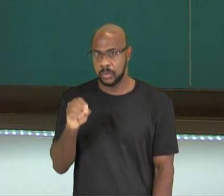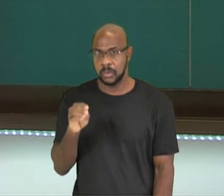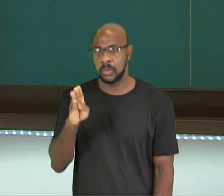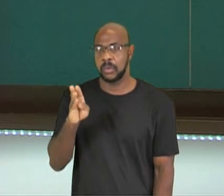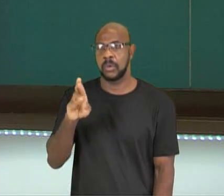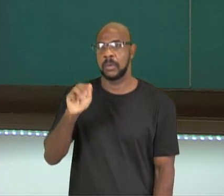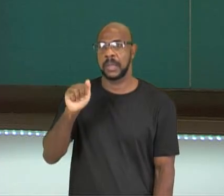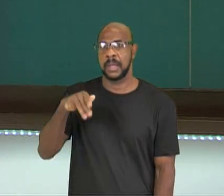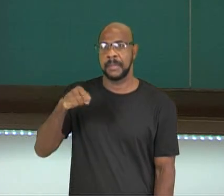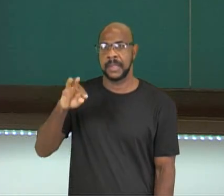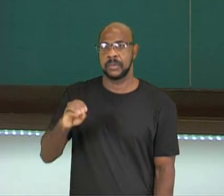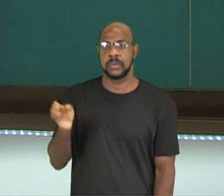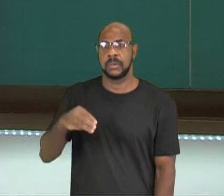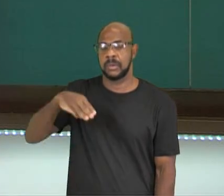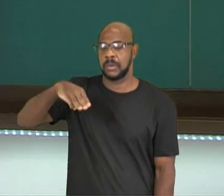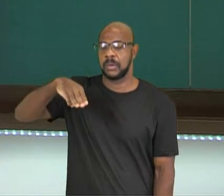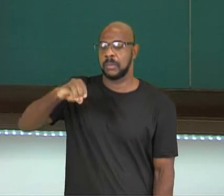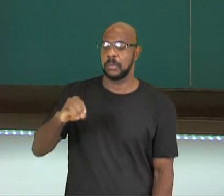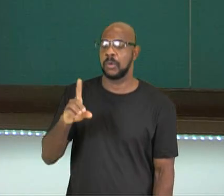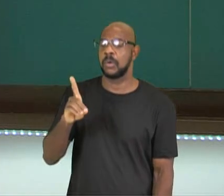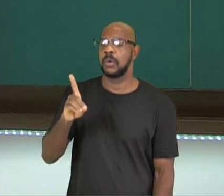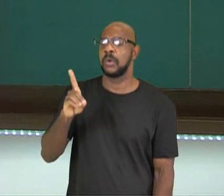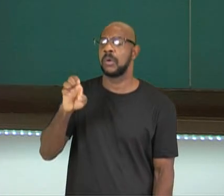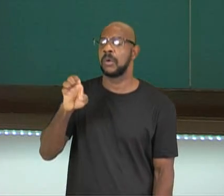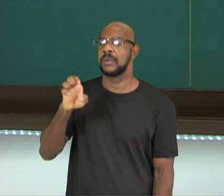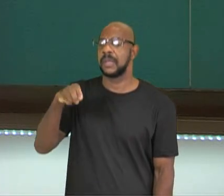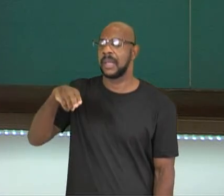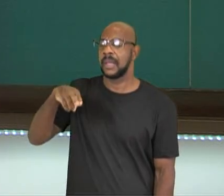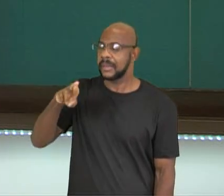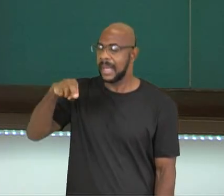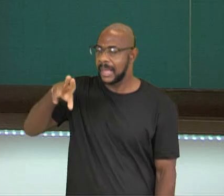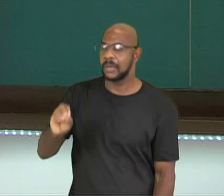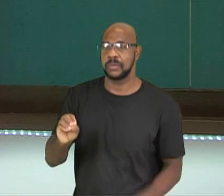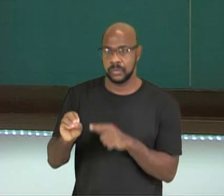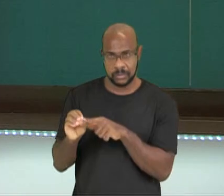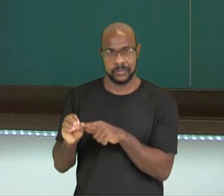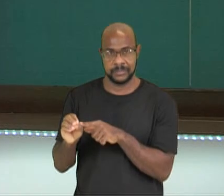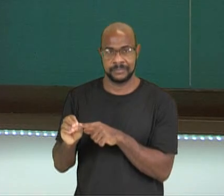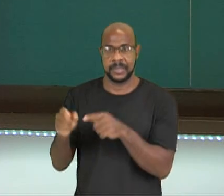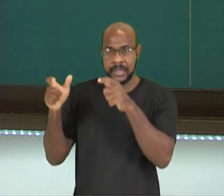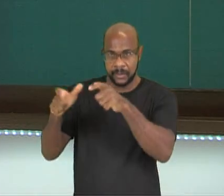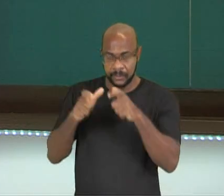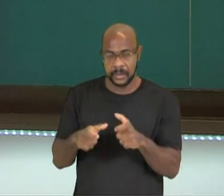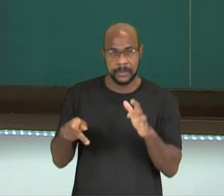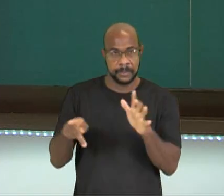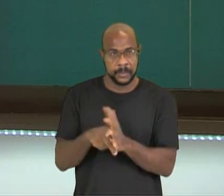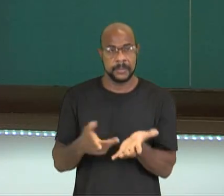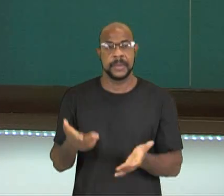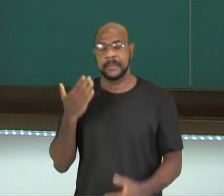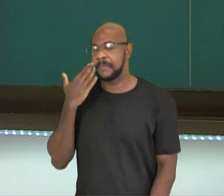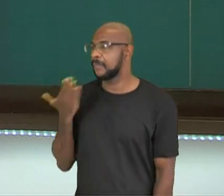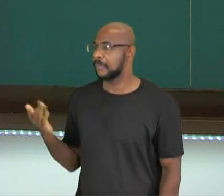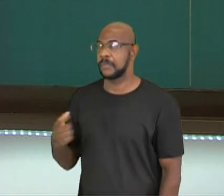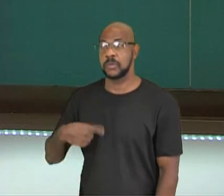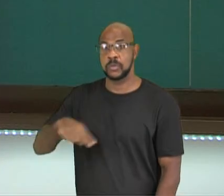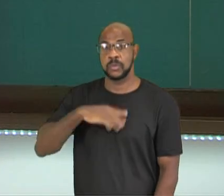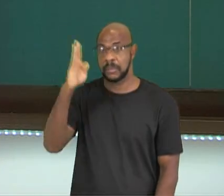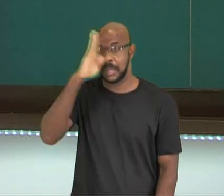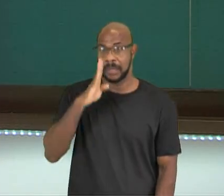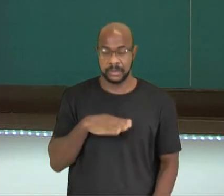de placas tectônicas. Por que que no Brasil não tem? Porque nós estamos no meio da placa